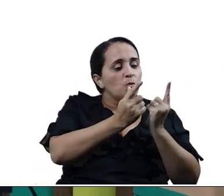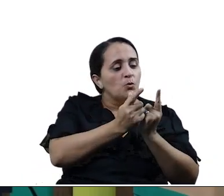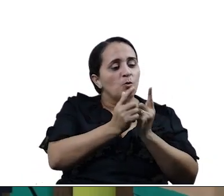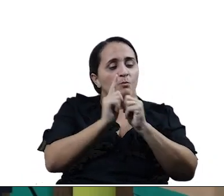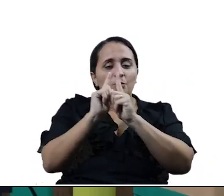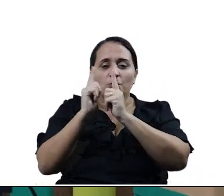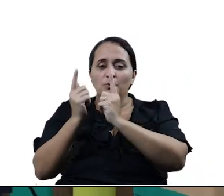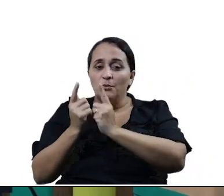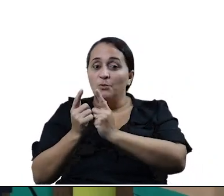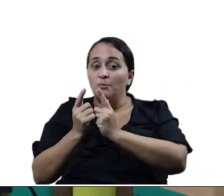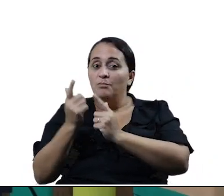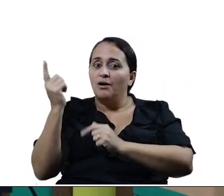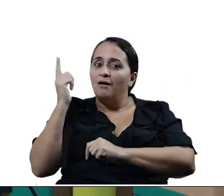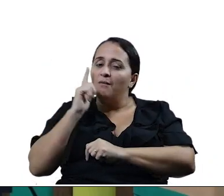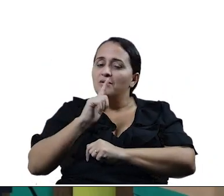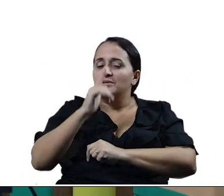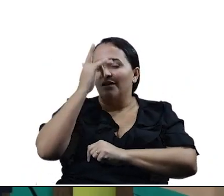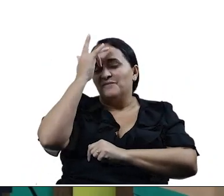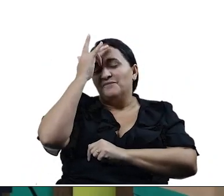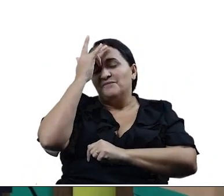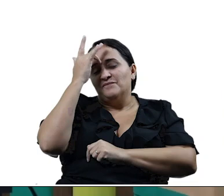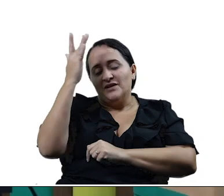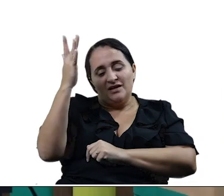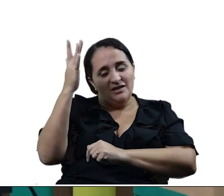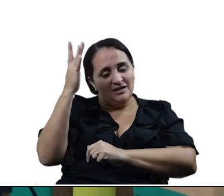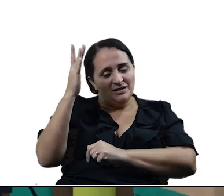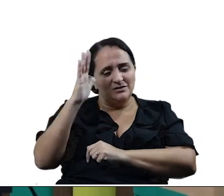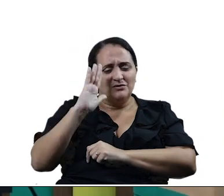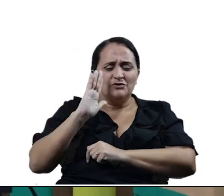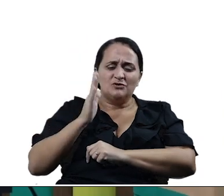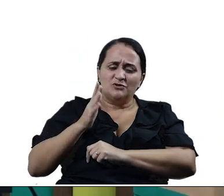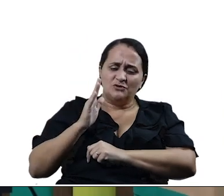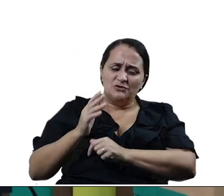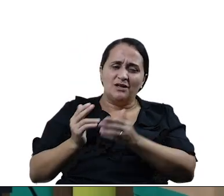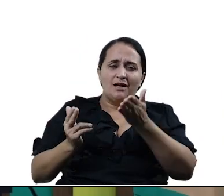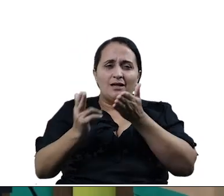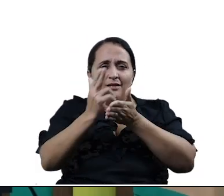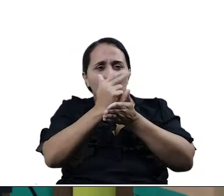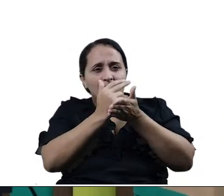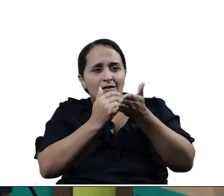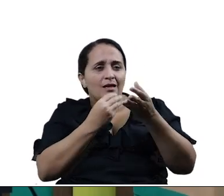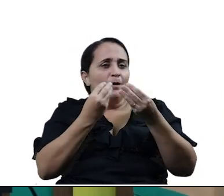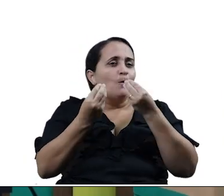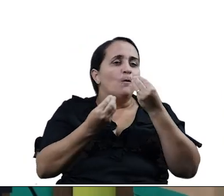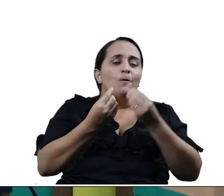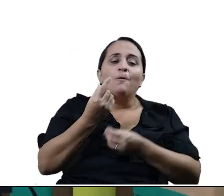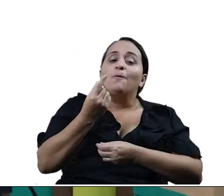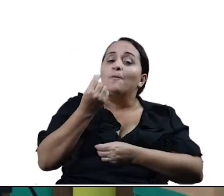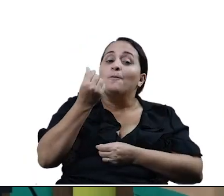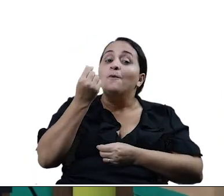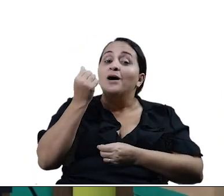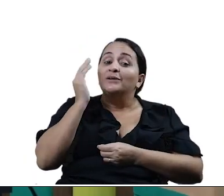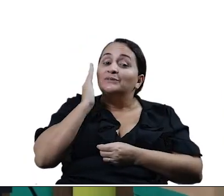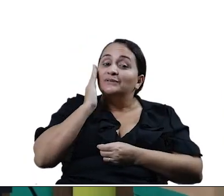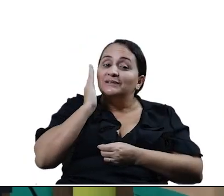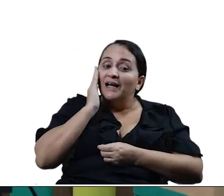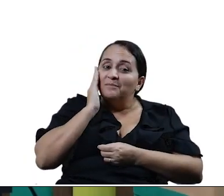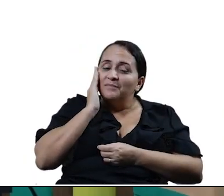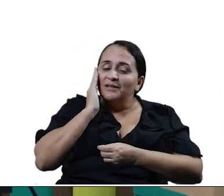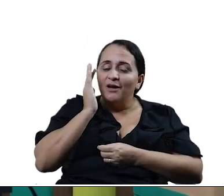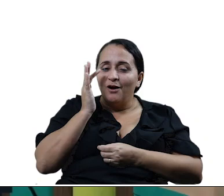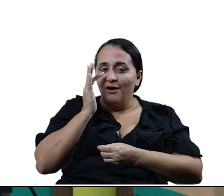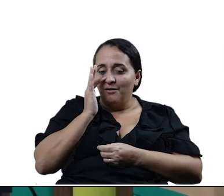Aqui já está bem desenhado para a gente saber quanto a gente tem de dinheiro no cofrinho. Observe, eu